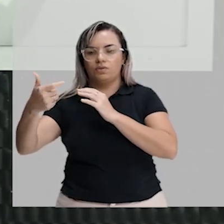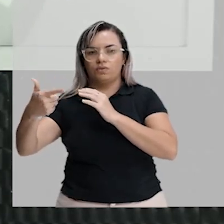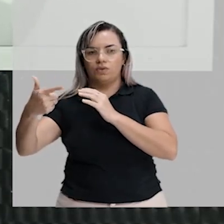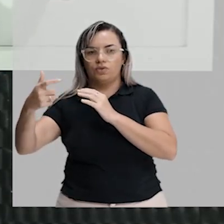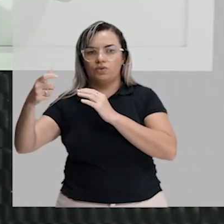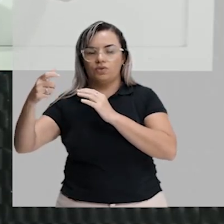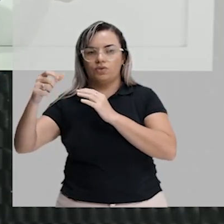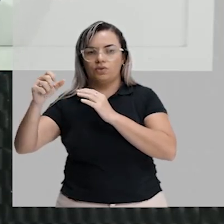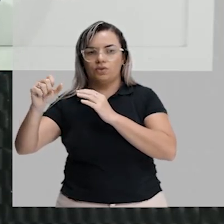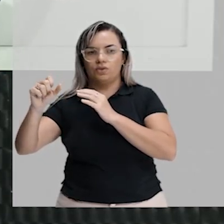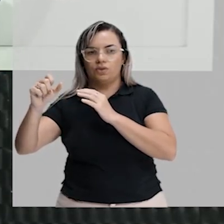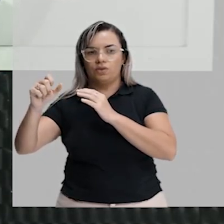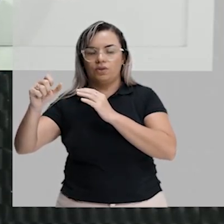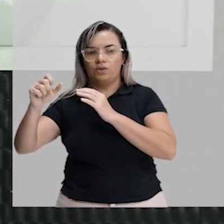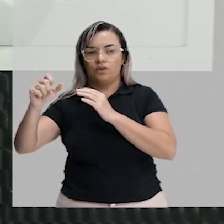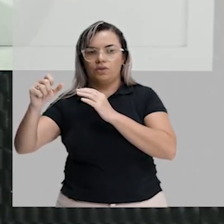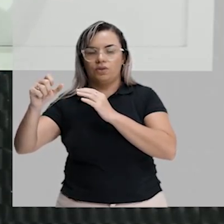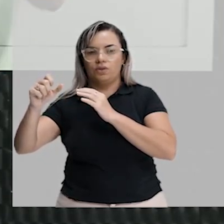menos 23.